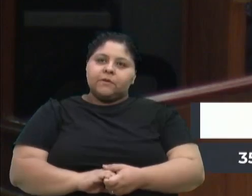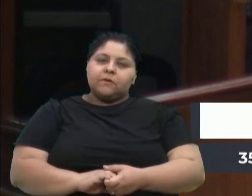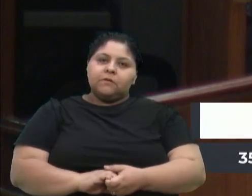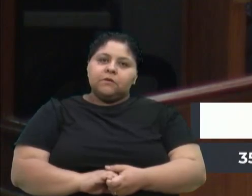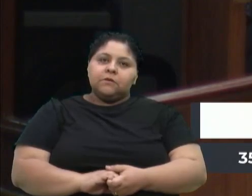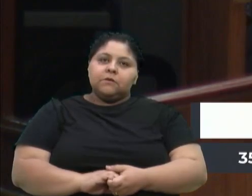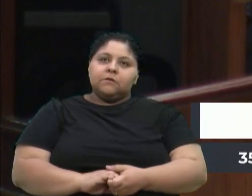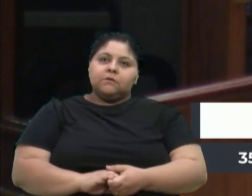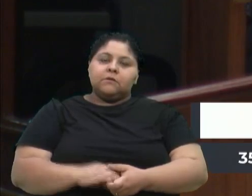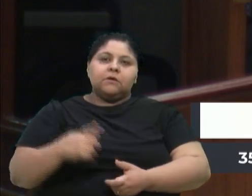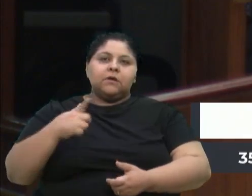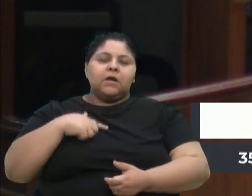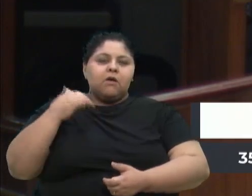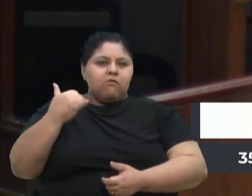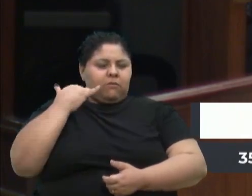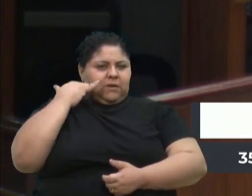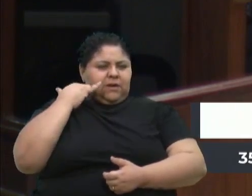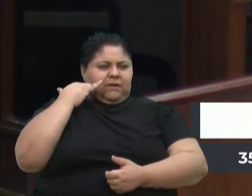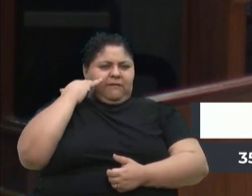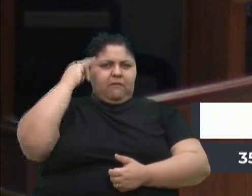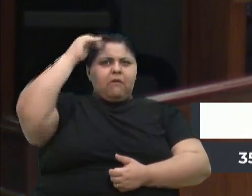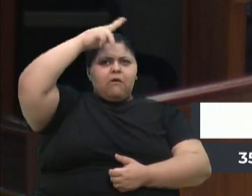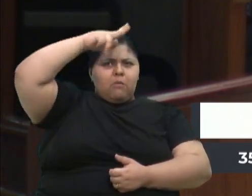Eu liguei para o prefeito ontem, inclusive,